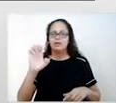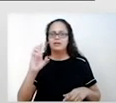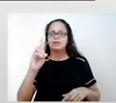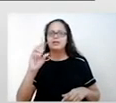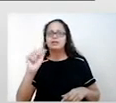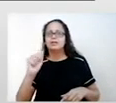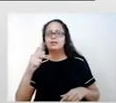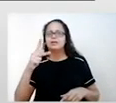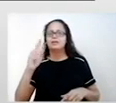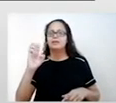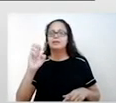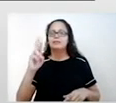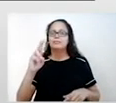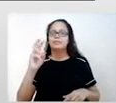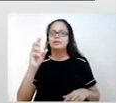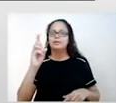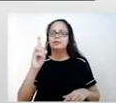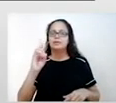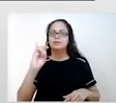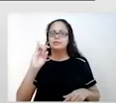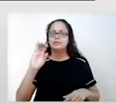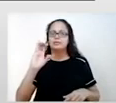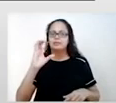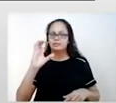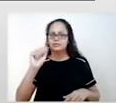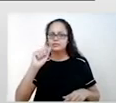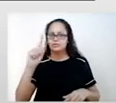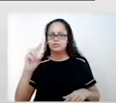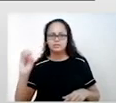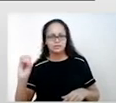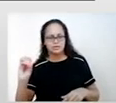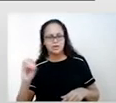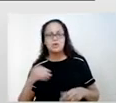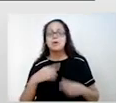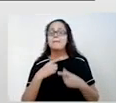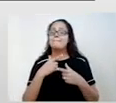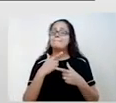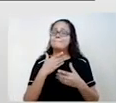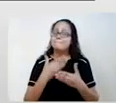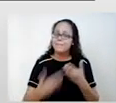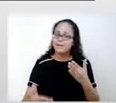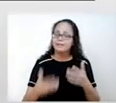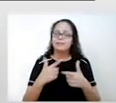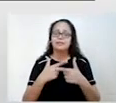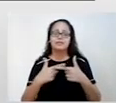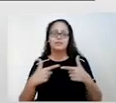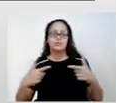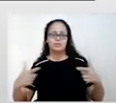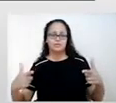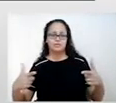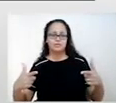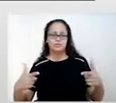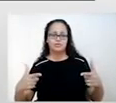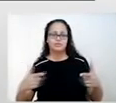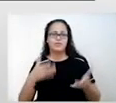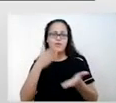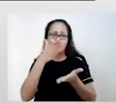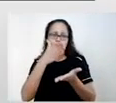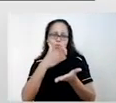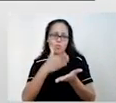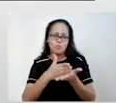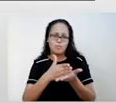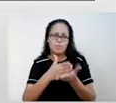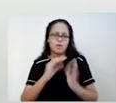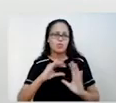da Perdição, o que ele perdeu lá? As pessoas perdiam coisas lá, ele perdeu a sorte. Né? E ficava bem no meio do mundo, tá? Olha que